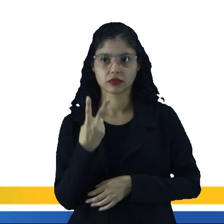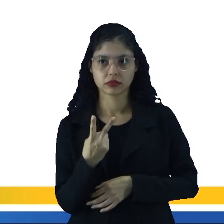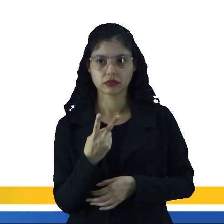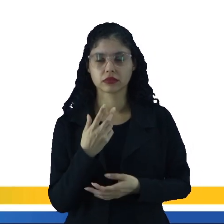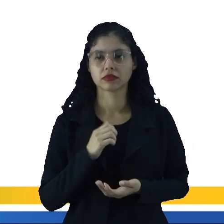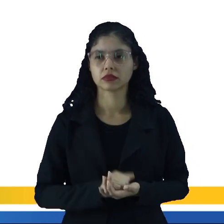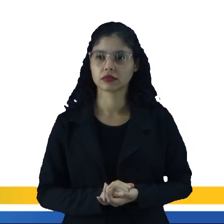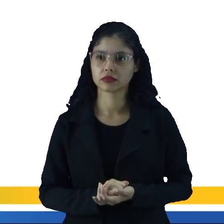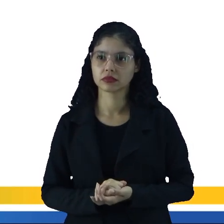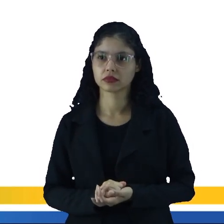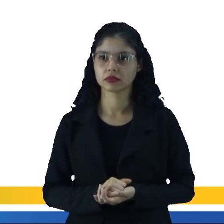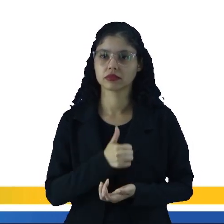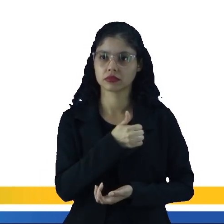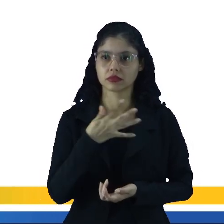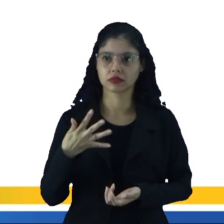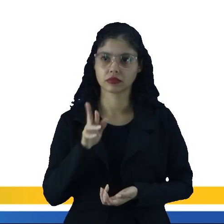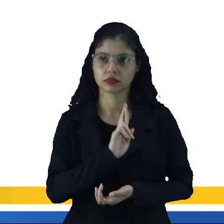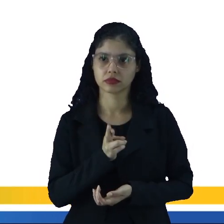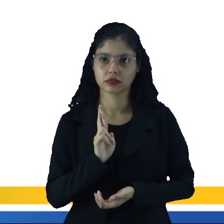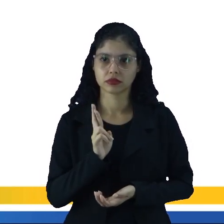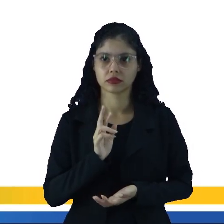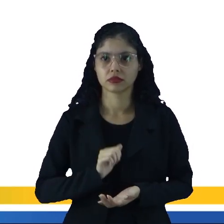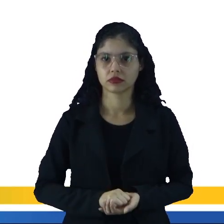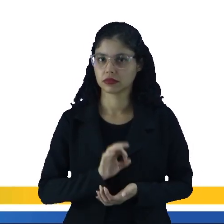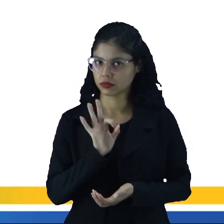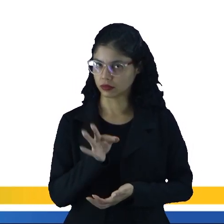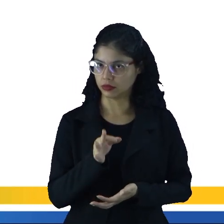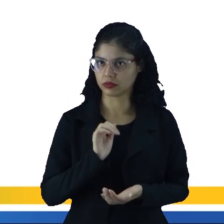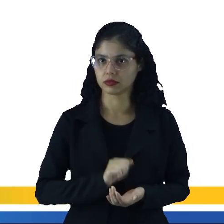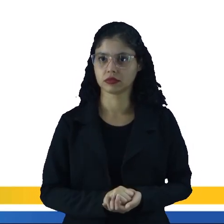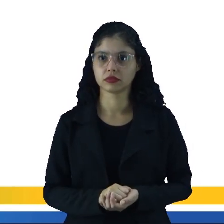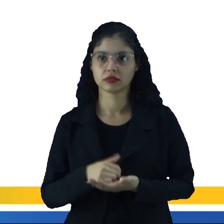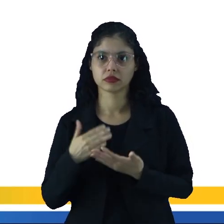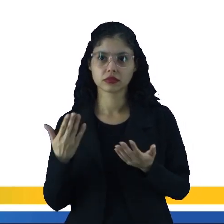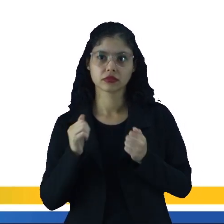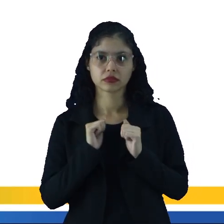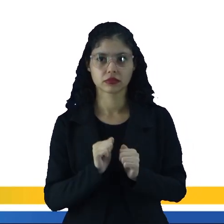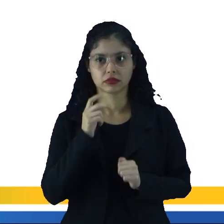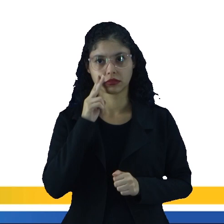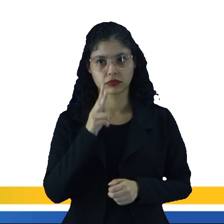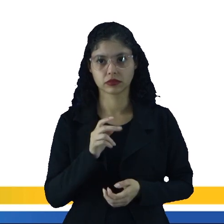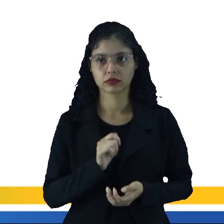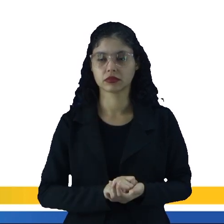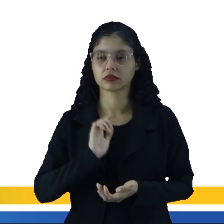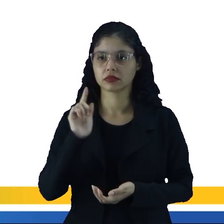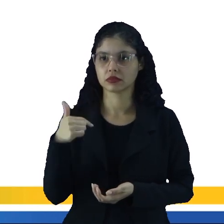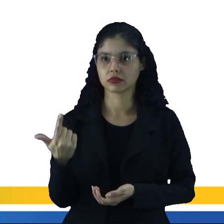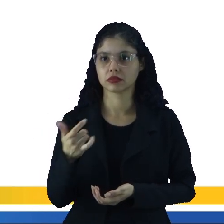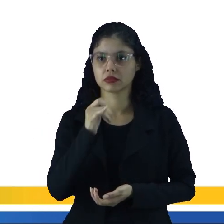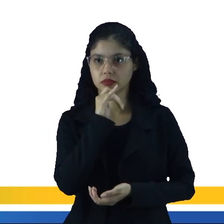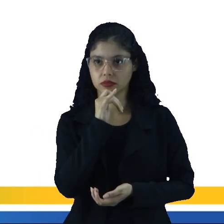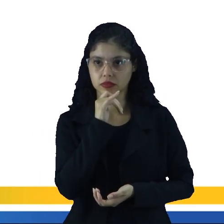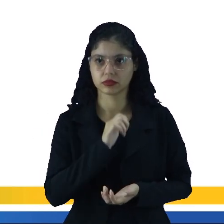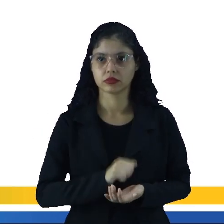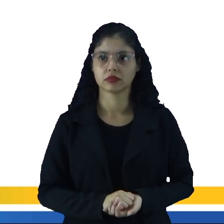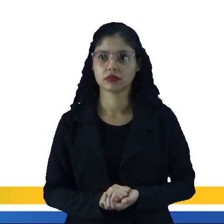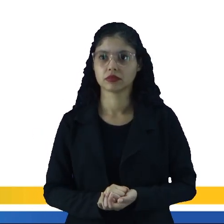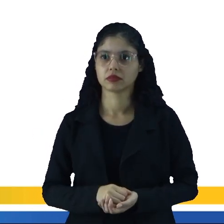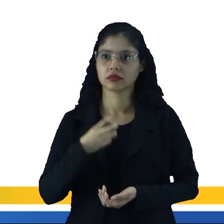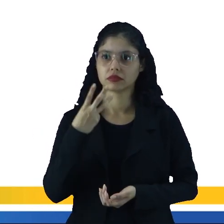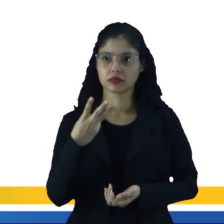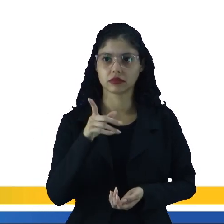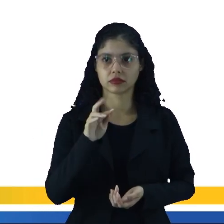2 vassouras vai custar R$ 14,00, certo? Então podemos ver agora um outro